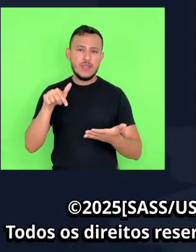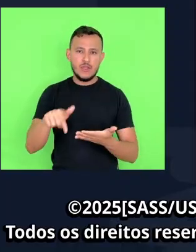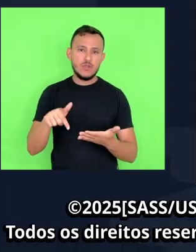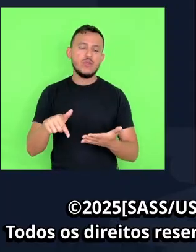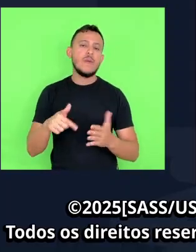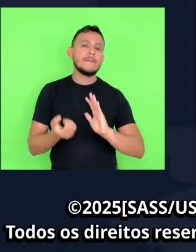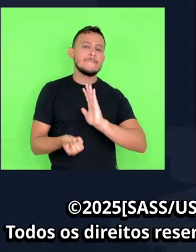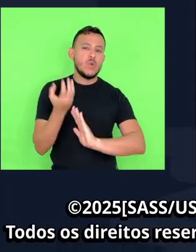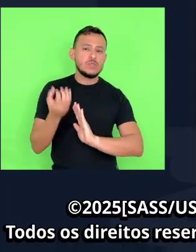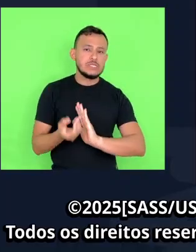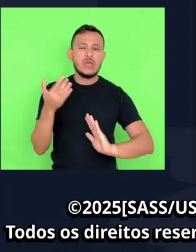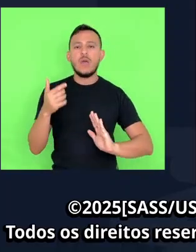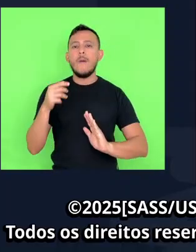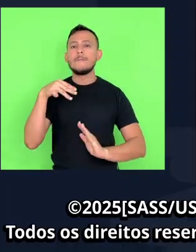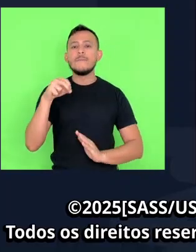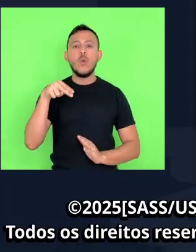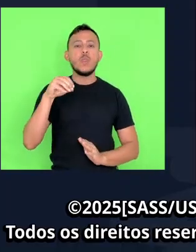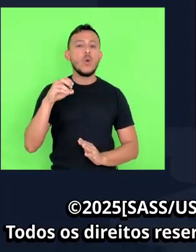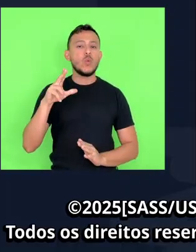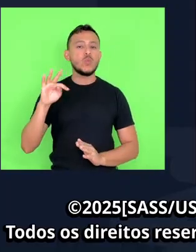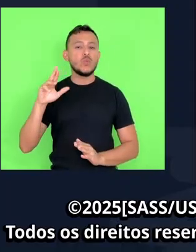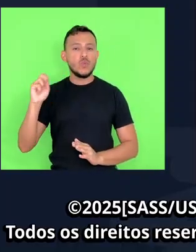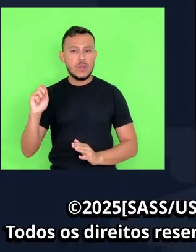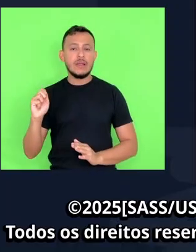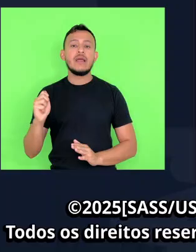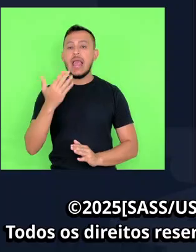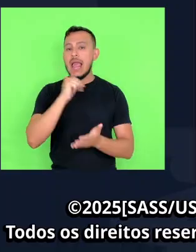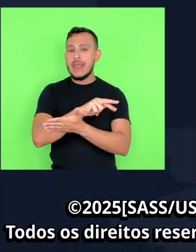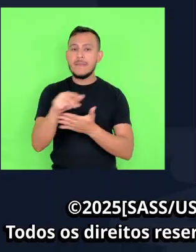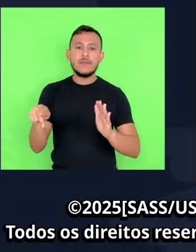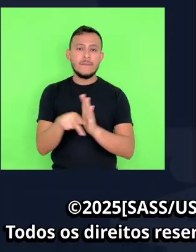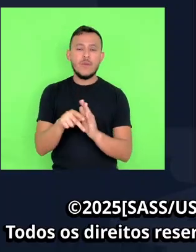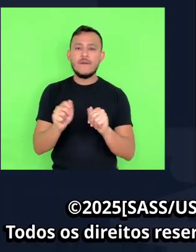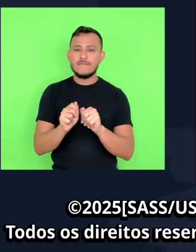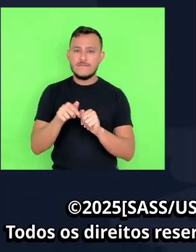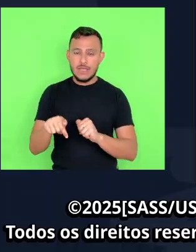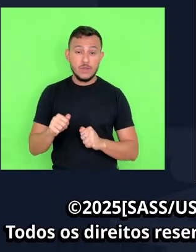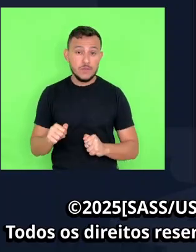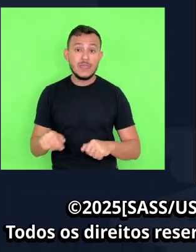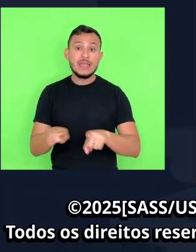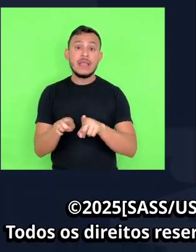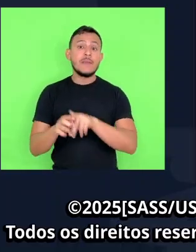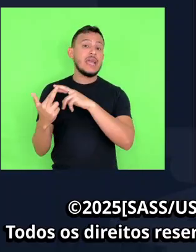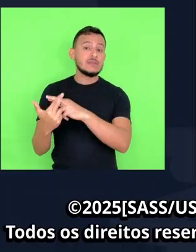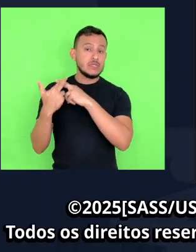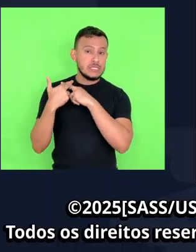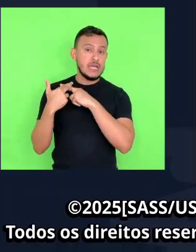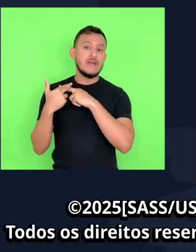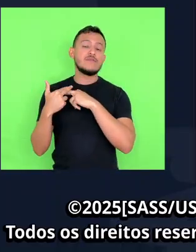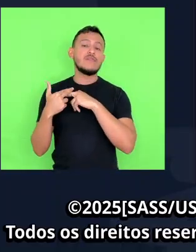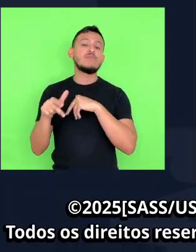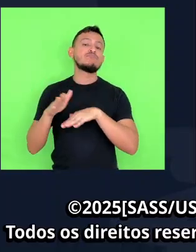para produção monoculturas, alimentos que são produzidos intensivamente, são responsáveis por cerca